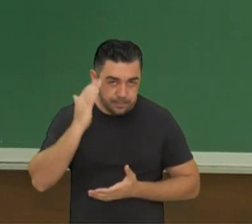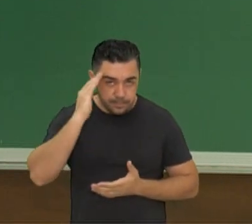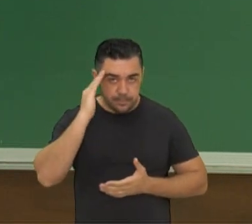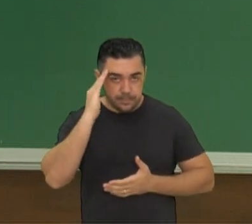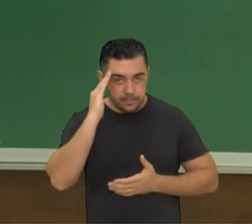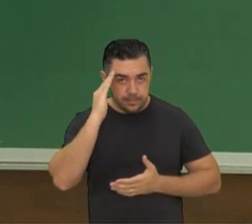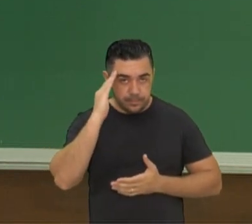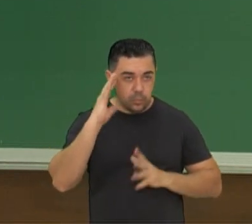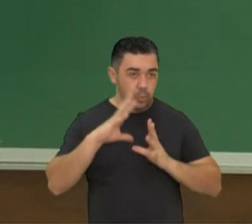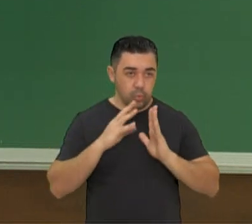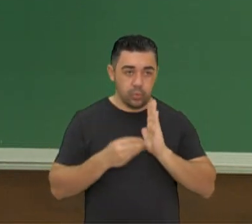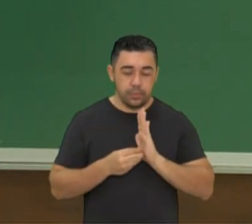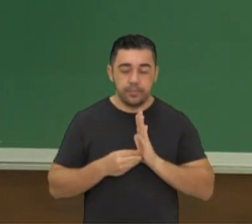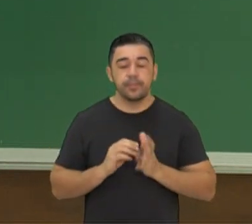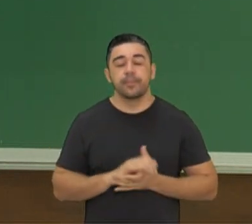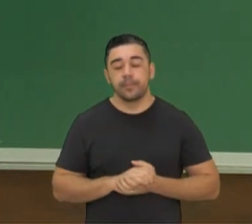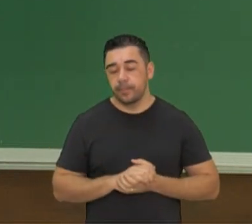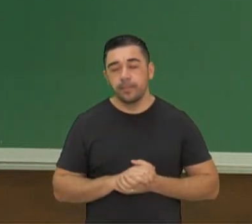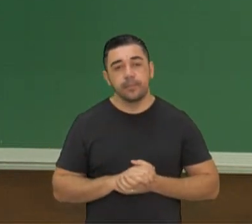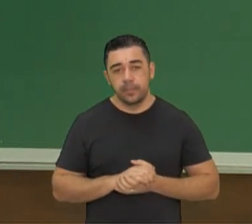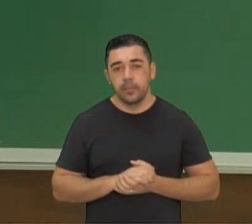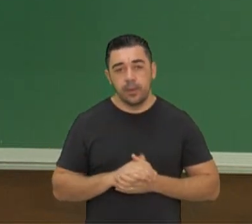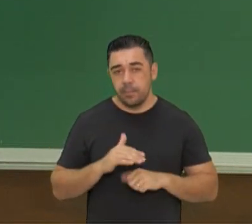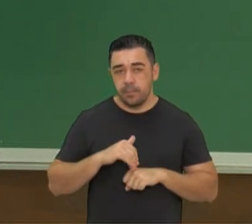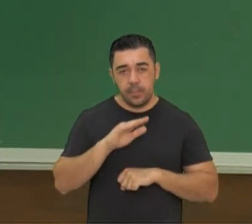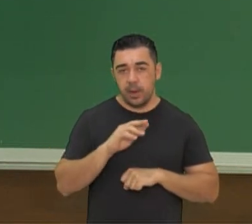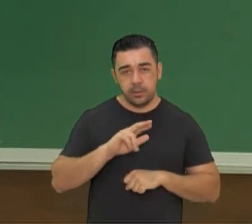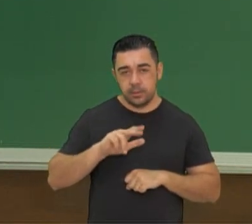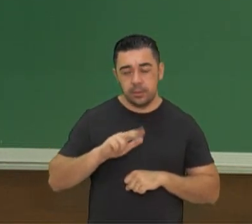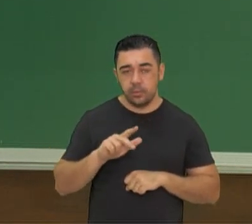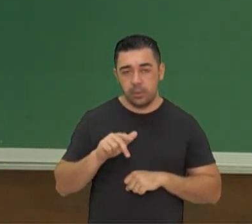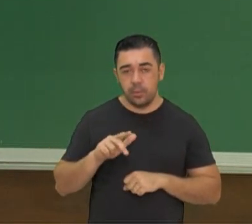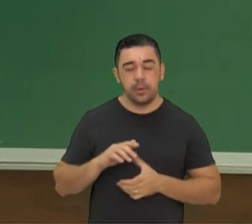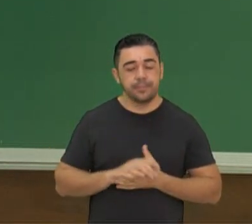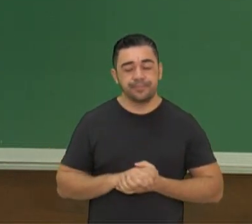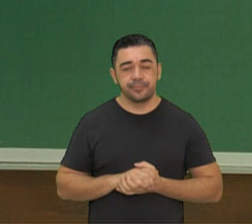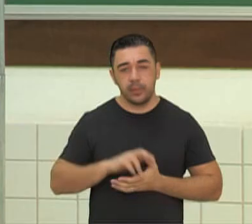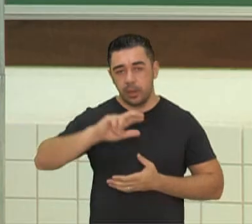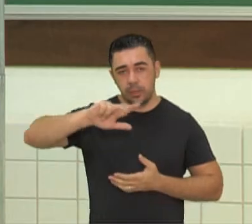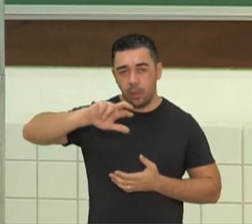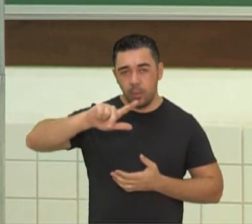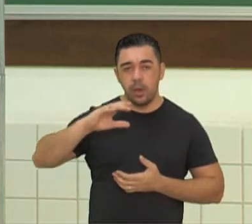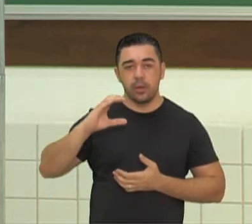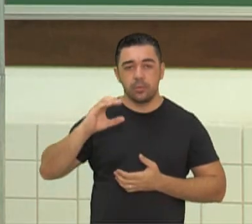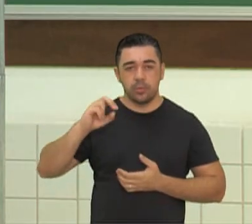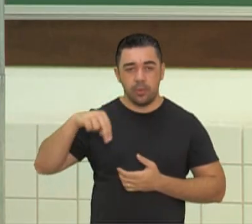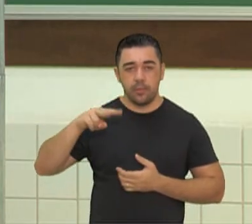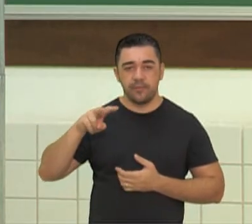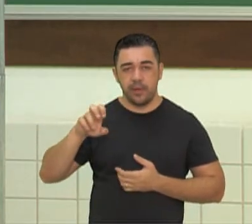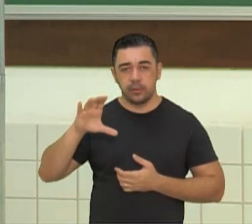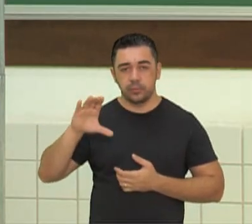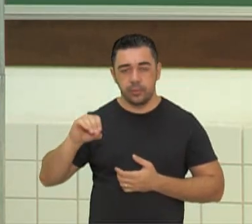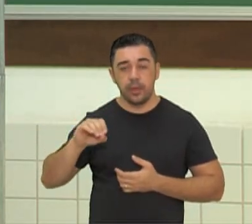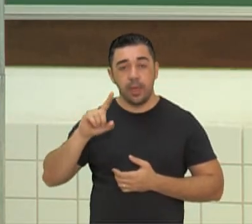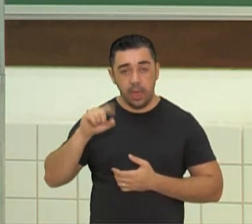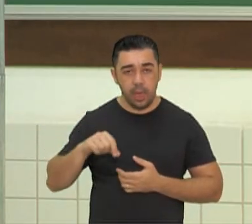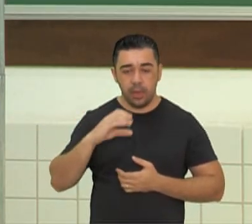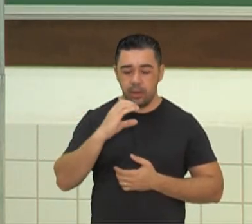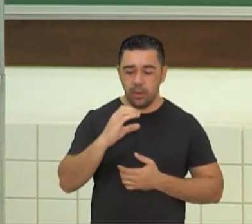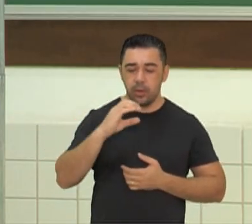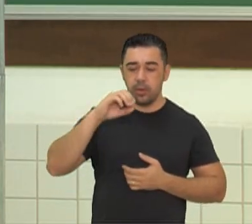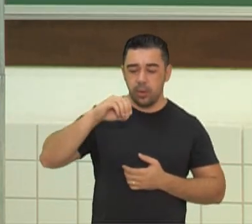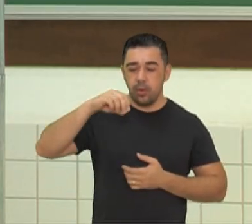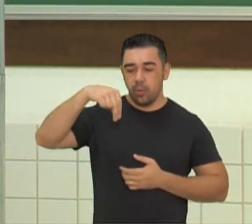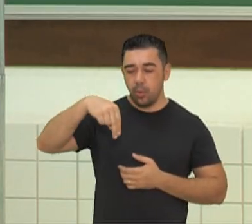O pedacinho todo, o ângulo inteiro. Passou de meia volta, é maior que meia volta. Portanto, esse ângulo é côncavo. Se ele é ângulo